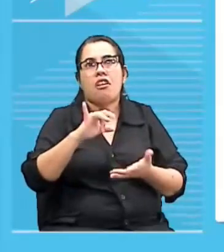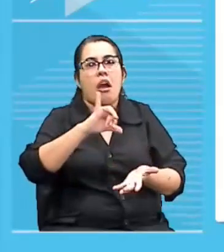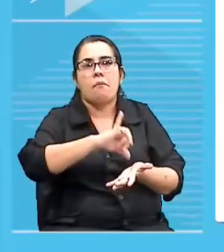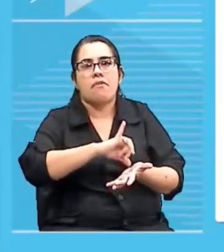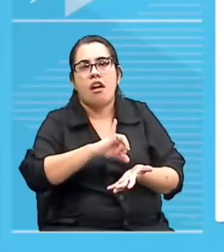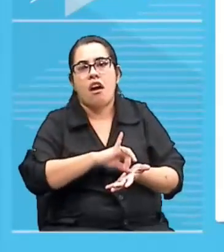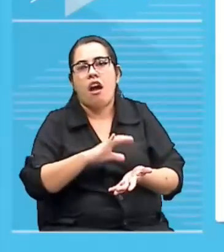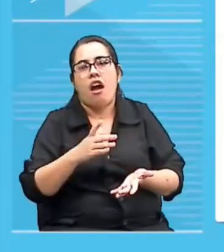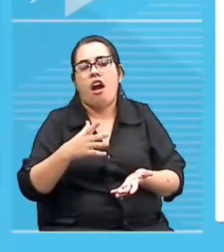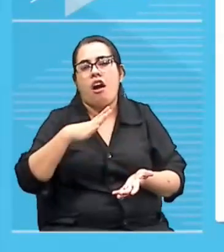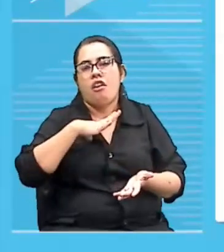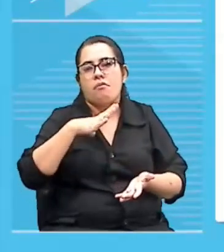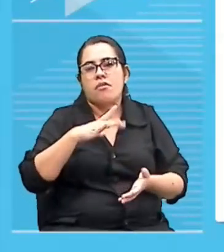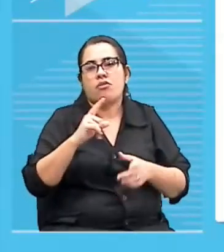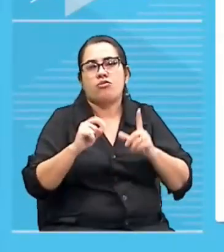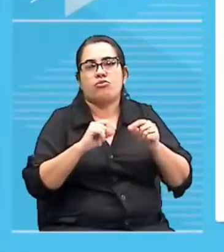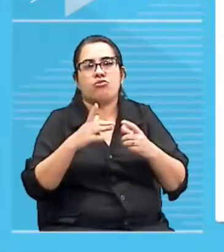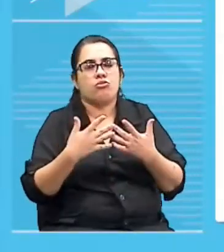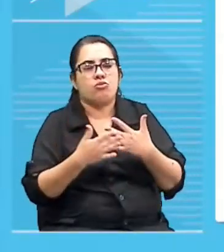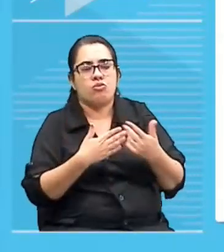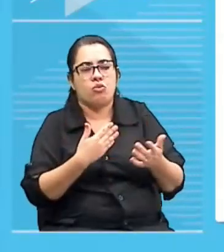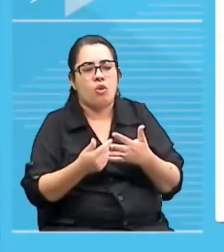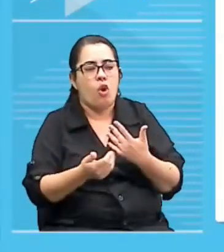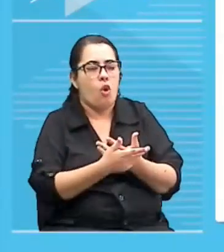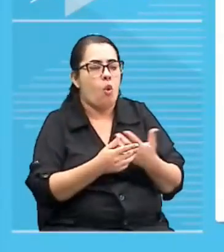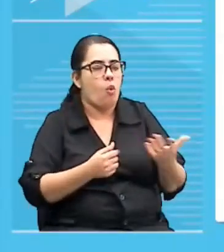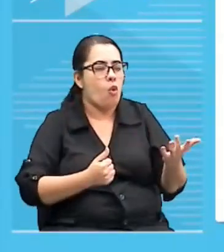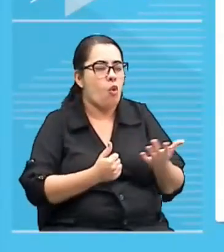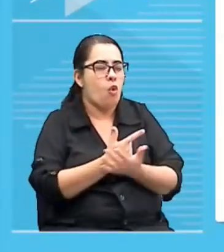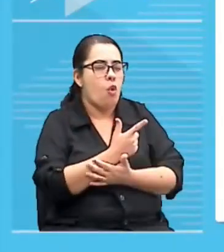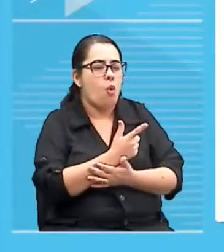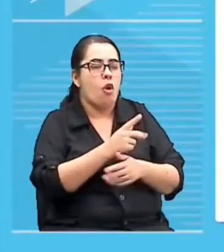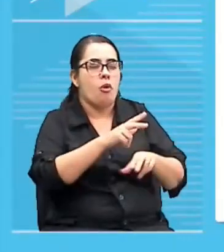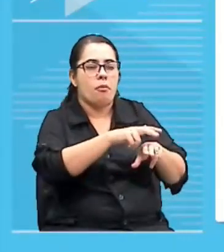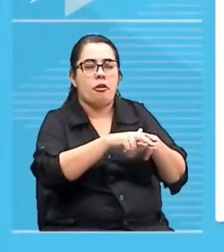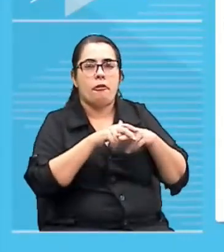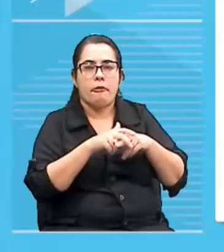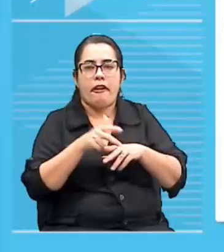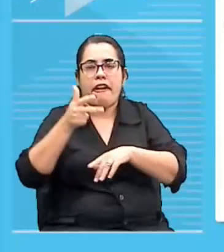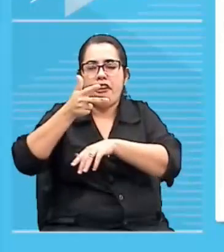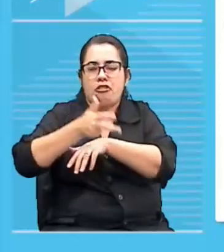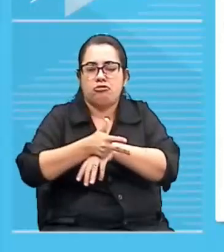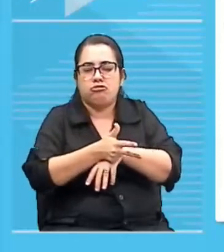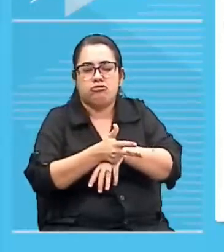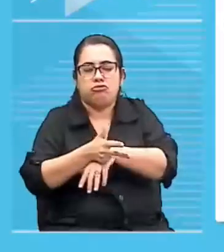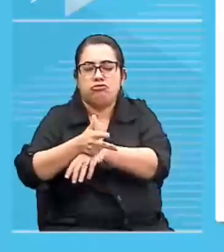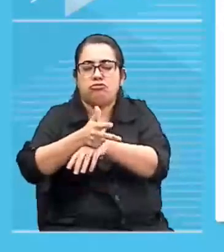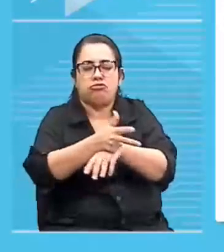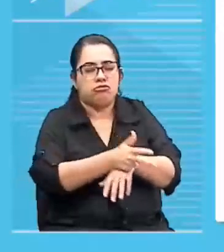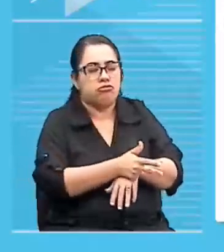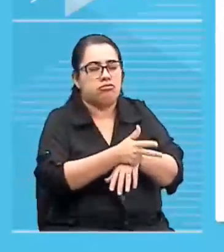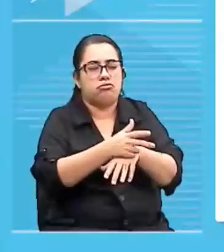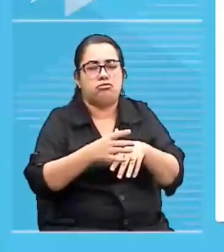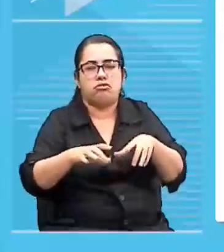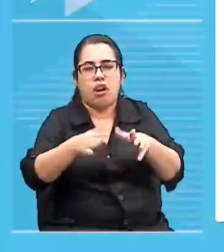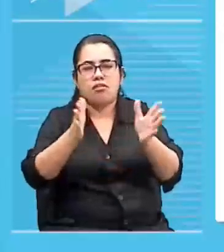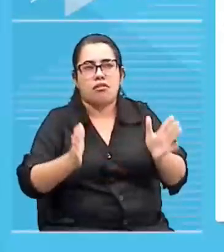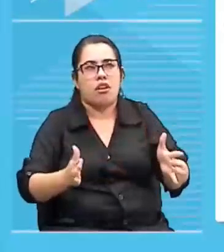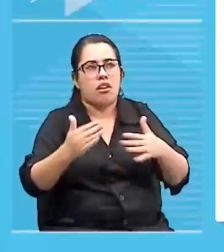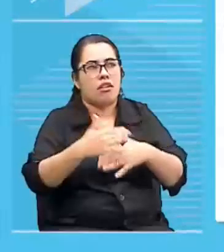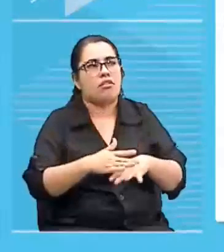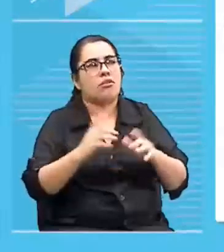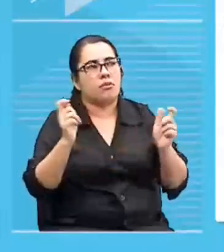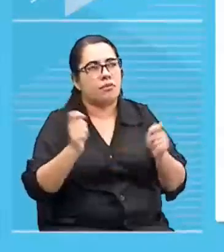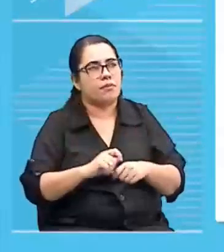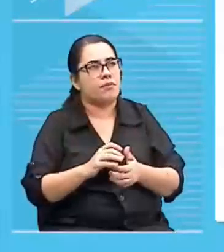você já recebe os seus produtos através de drones. E isso só é possível graças à robótica, tá, turma? Olha aí